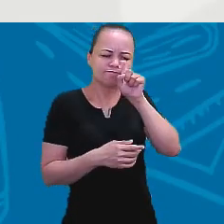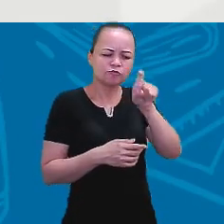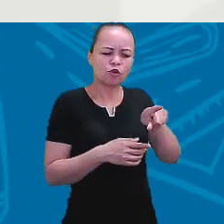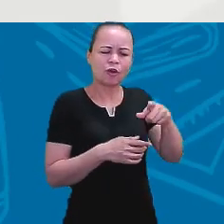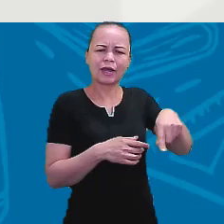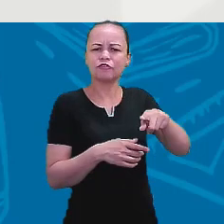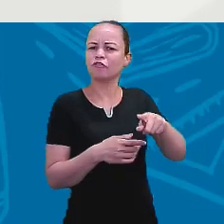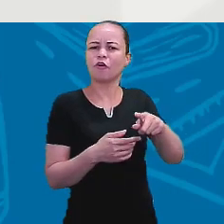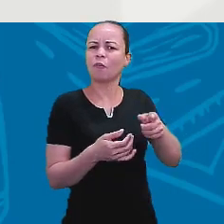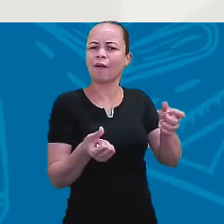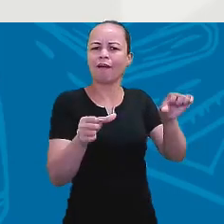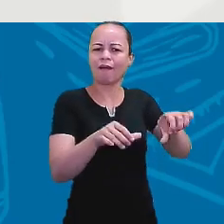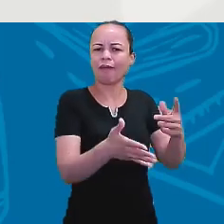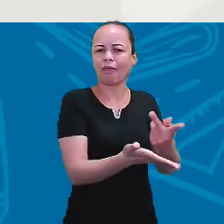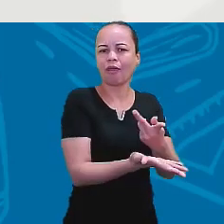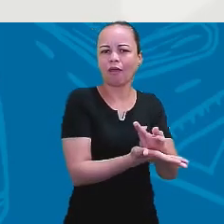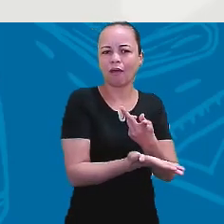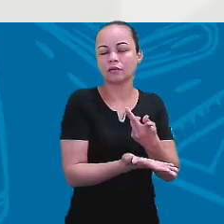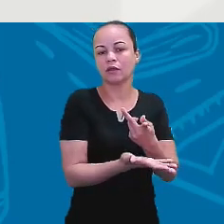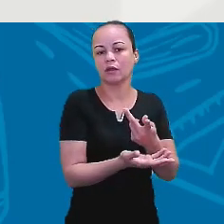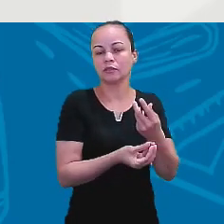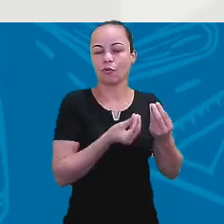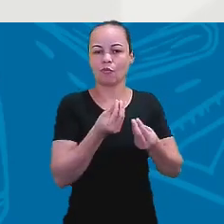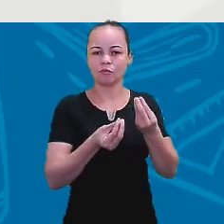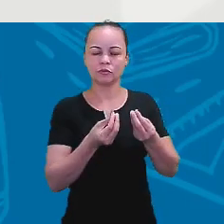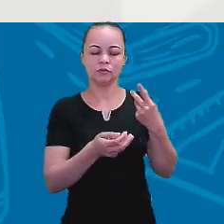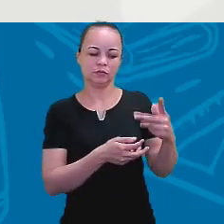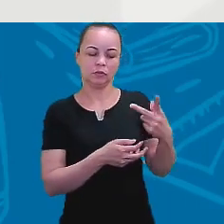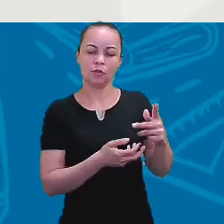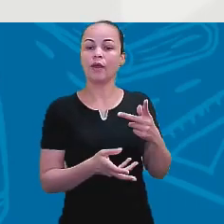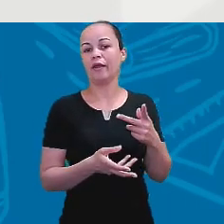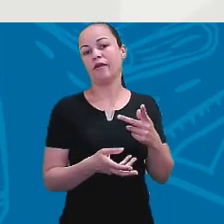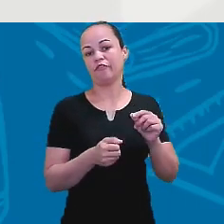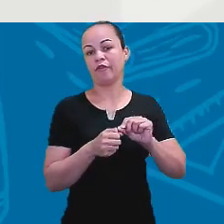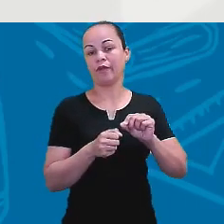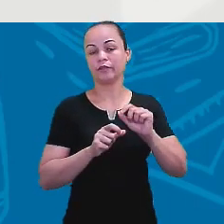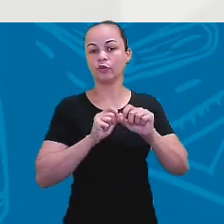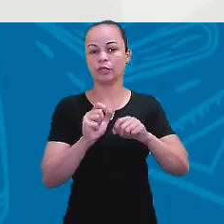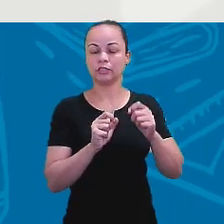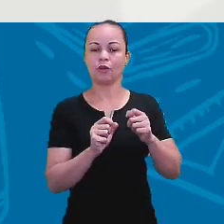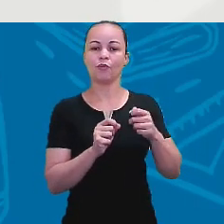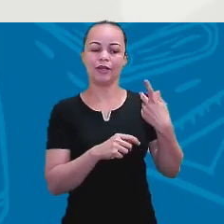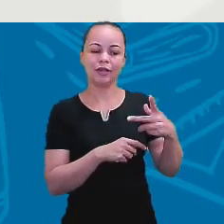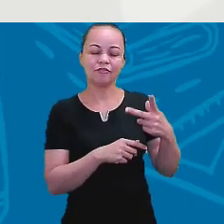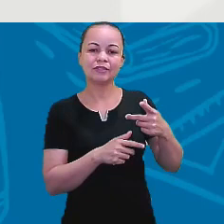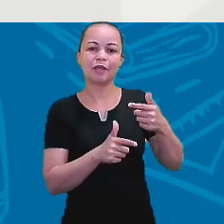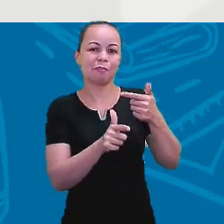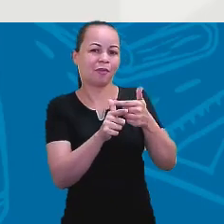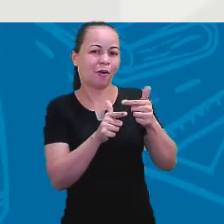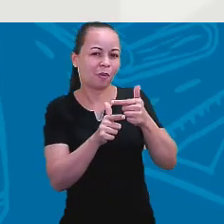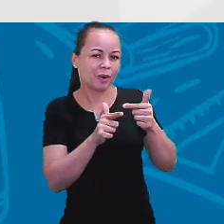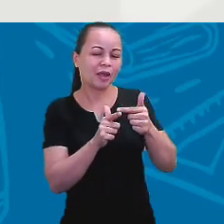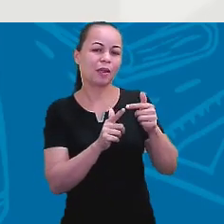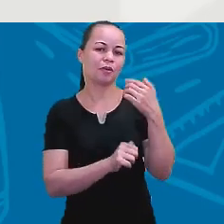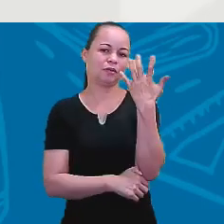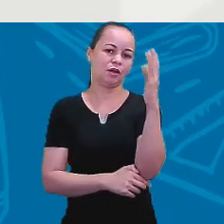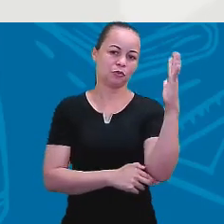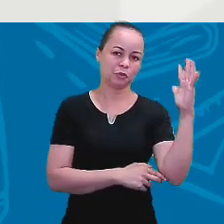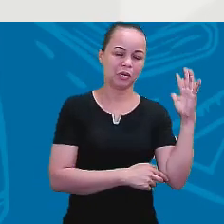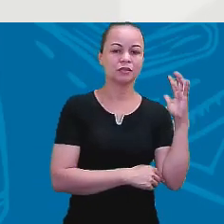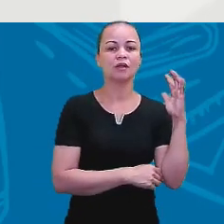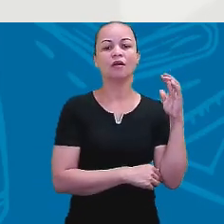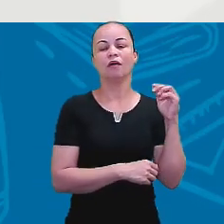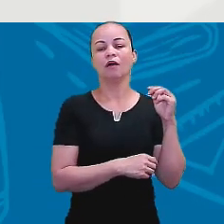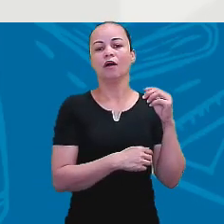forma inadequada. E quando isso é realizado, ele vai acabar agredindo a nossa natureza, ele